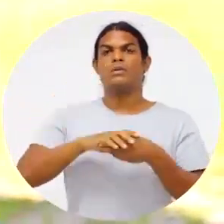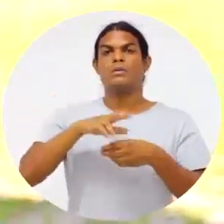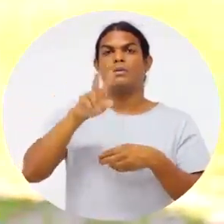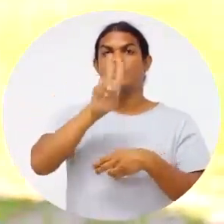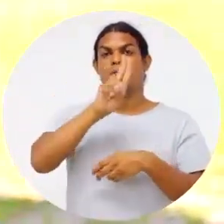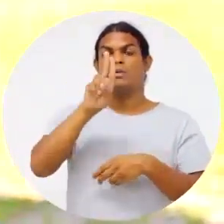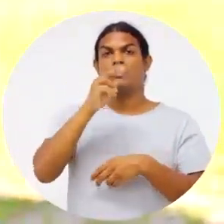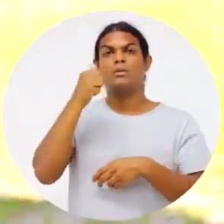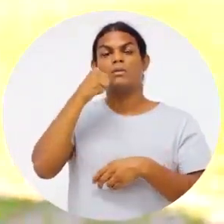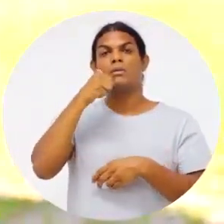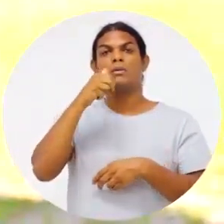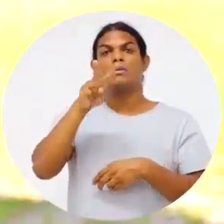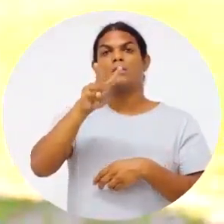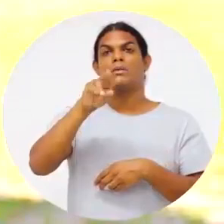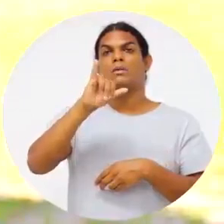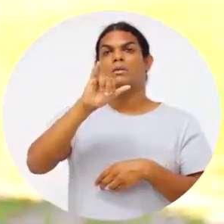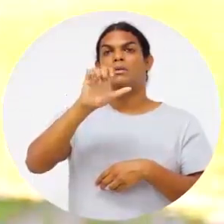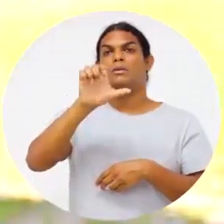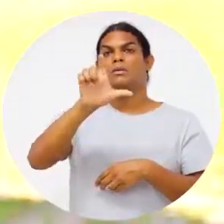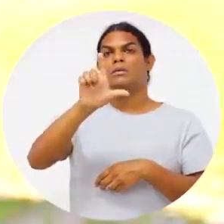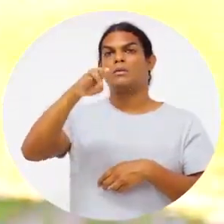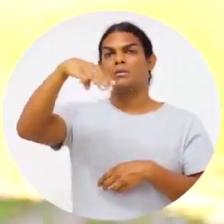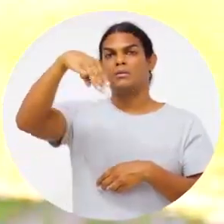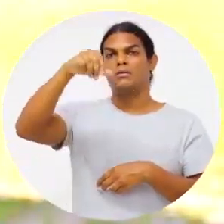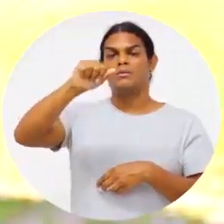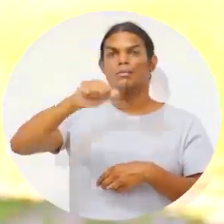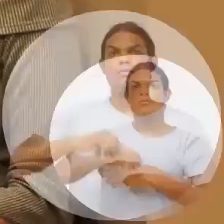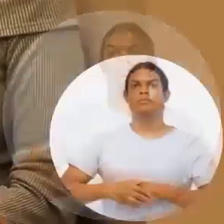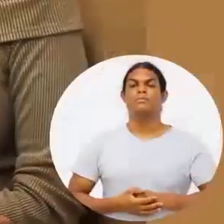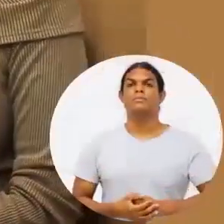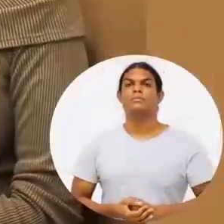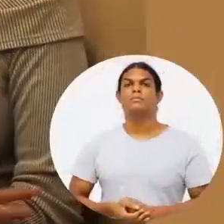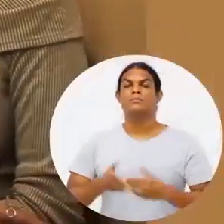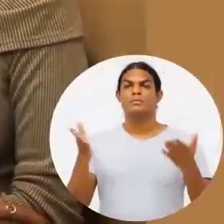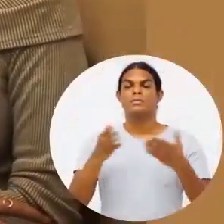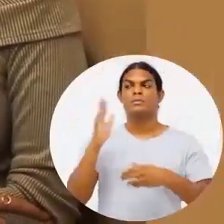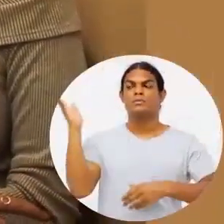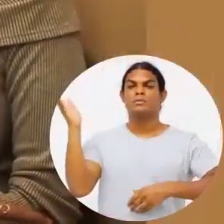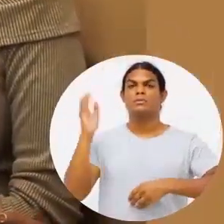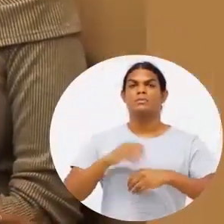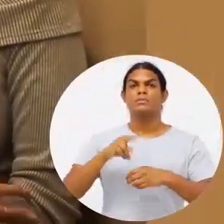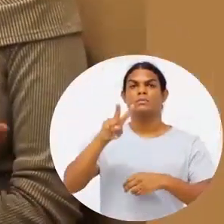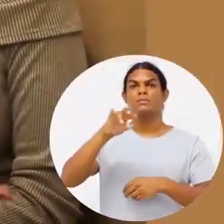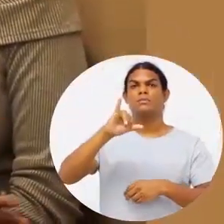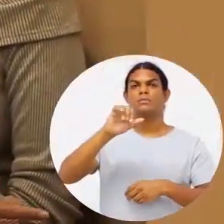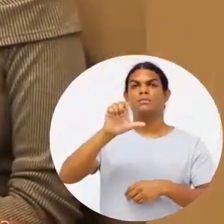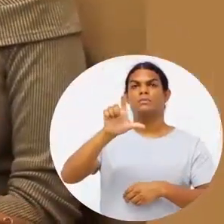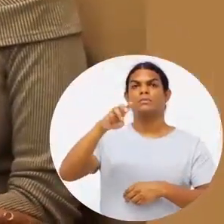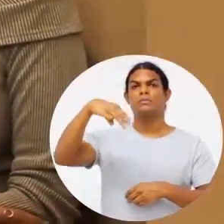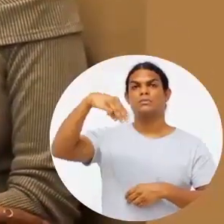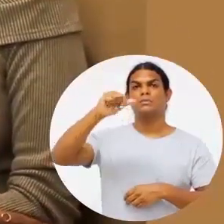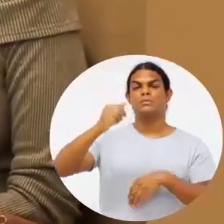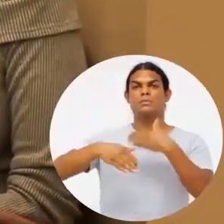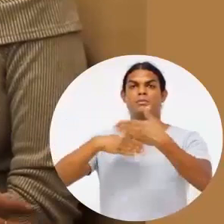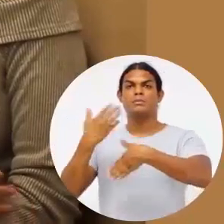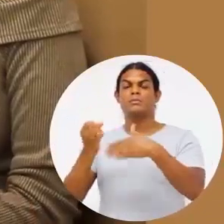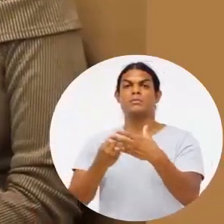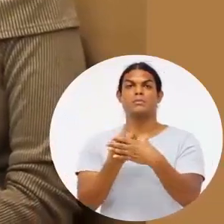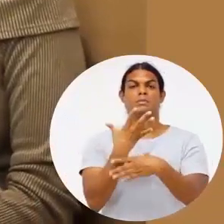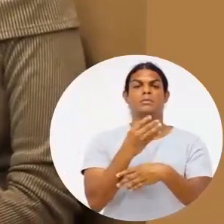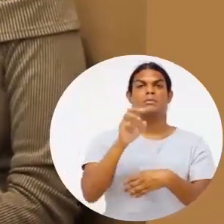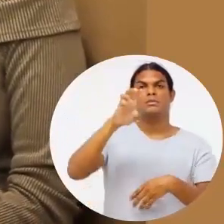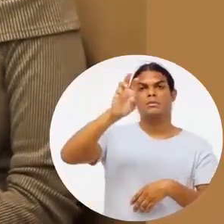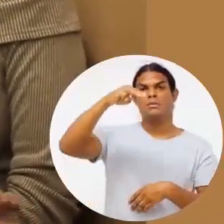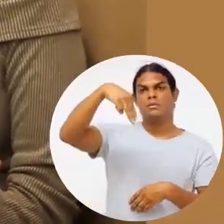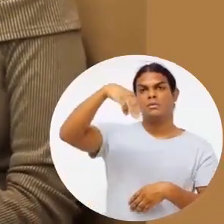Vilaroco. Fique atento porque ela tem muitas dicas legais para nos dar. Estamos aqui com Vilma, a desenvolvedora da MEAC, e vamos